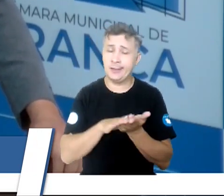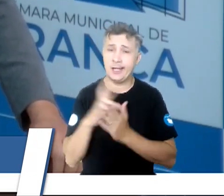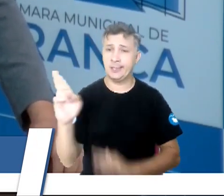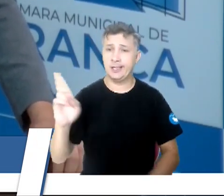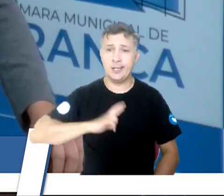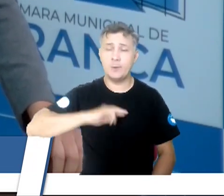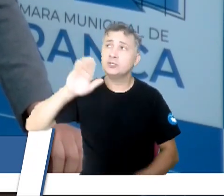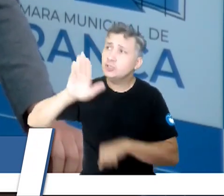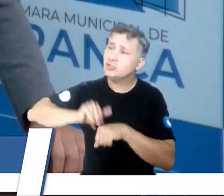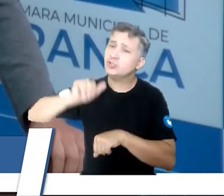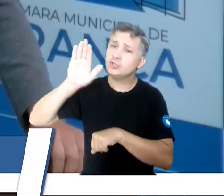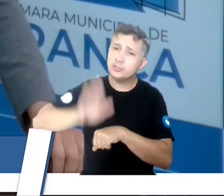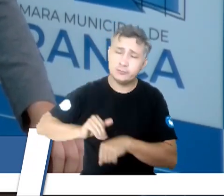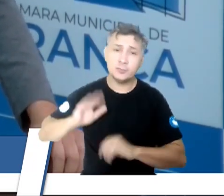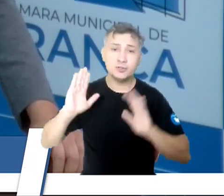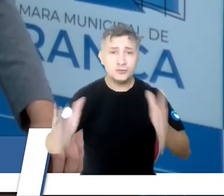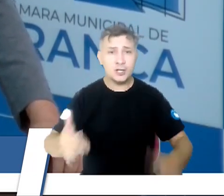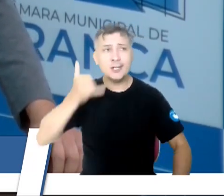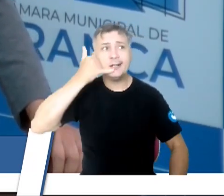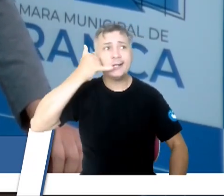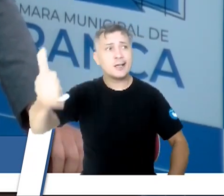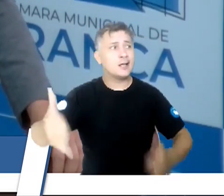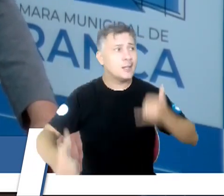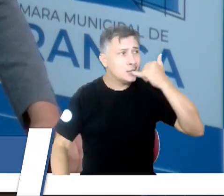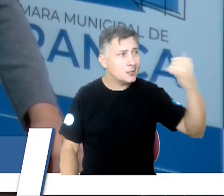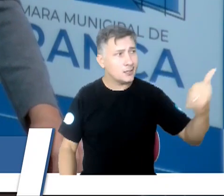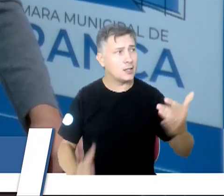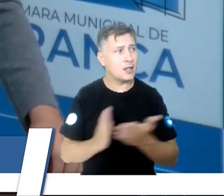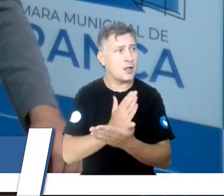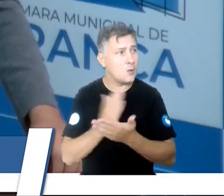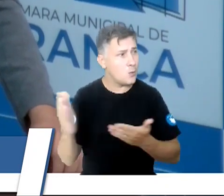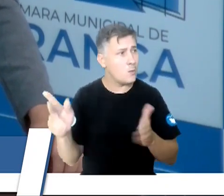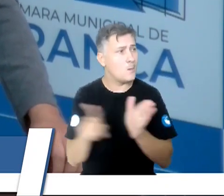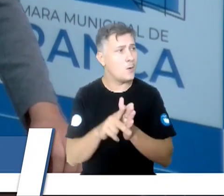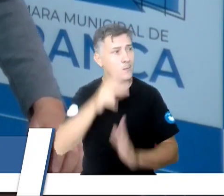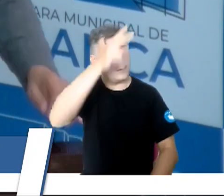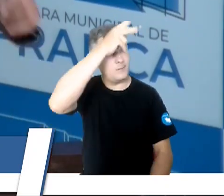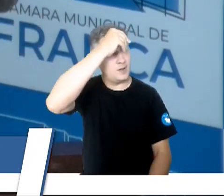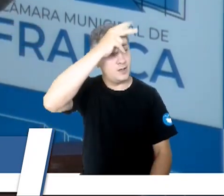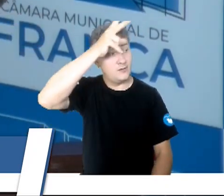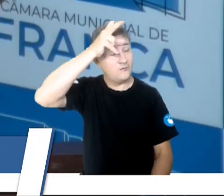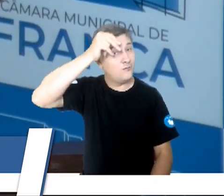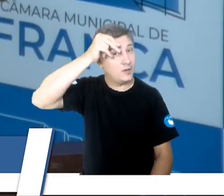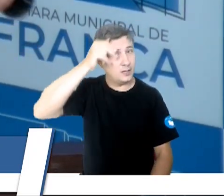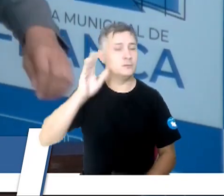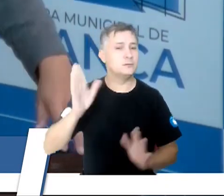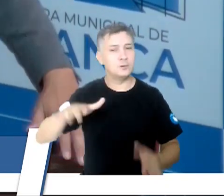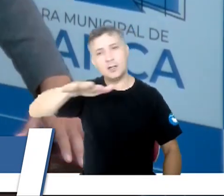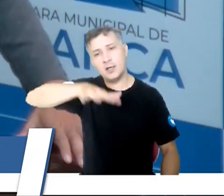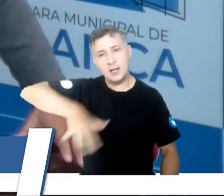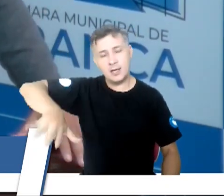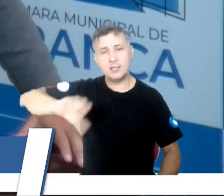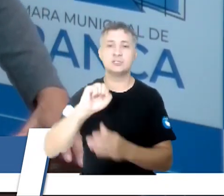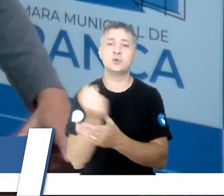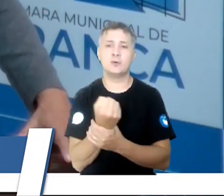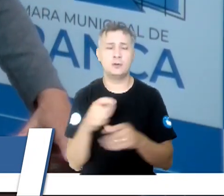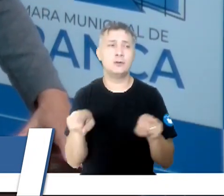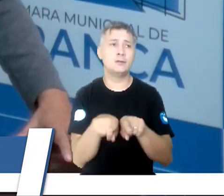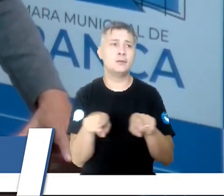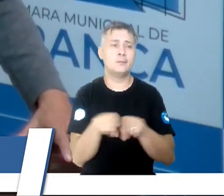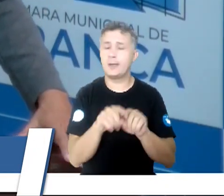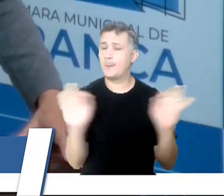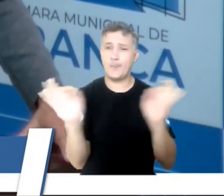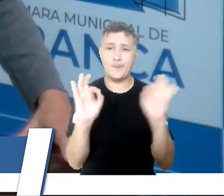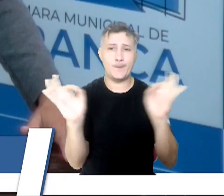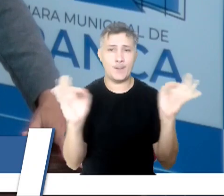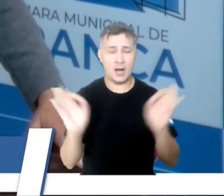alguns comissionados do prefeito, da área da segurança, também não obtive